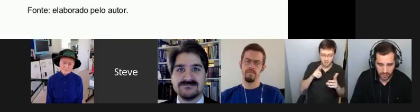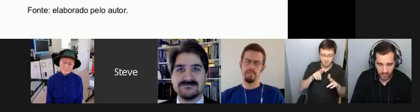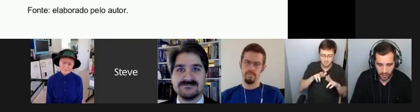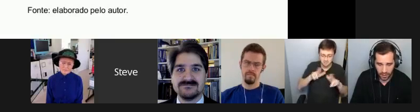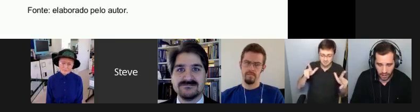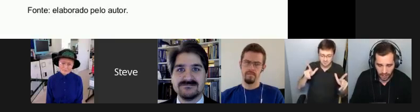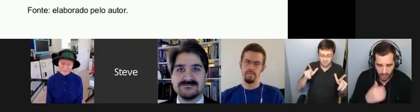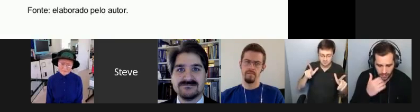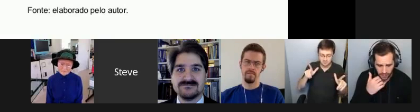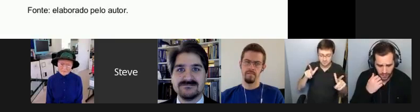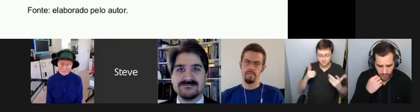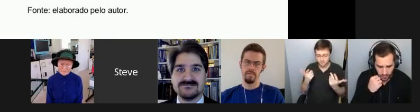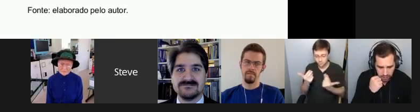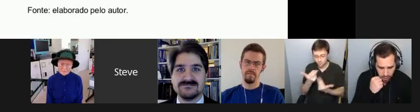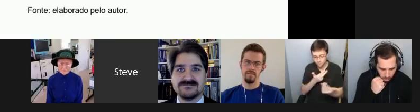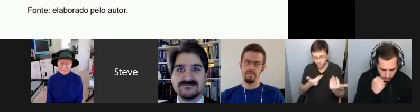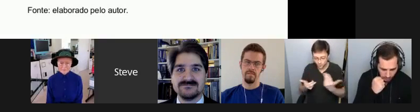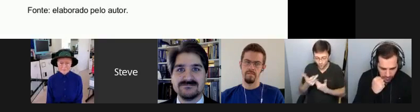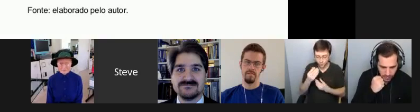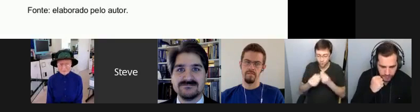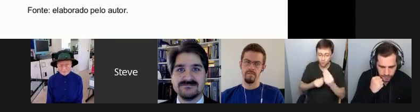desse texto?